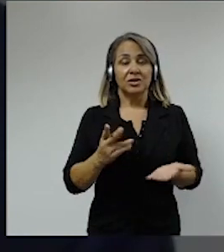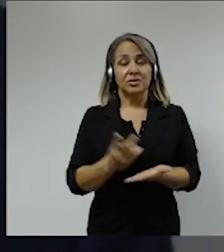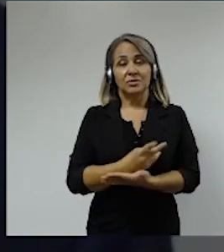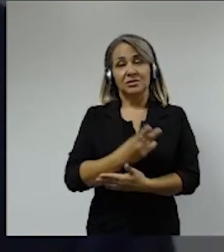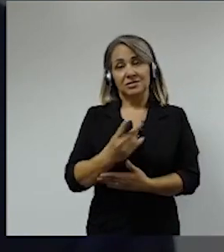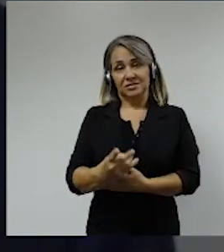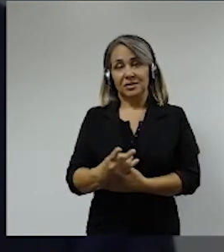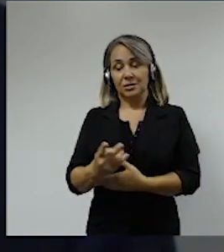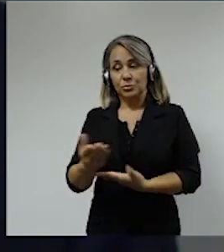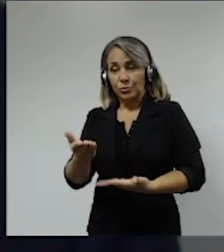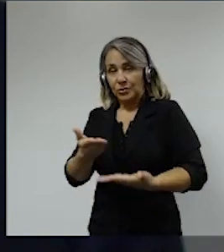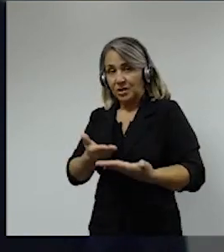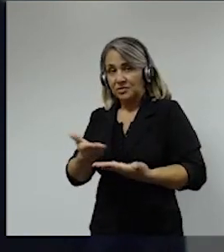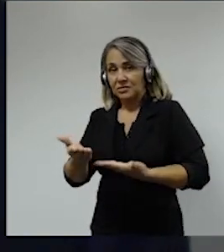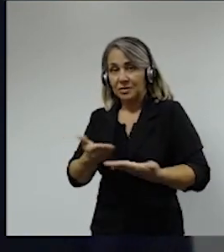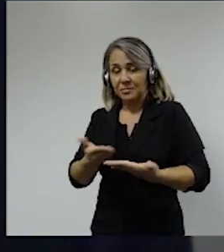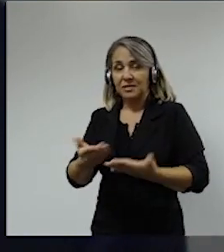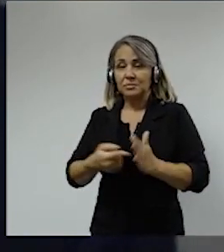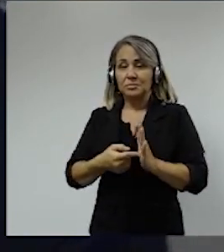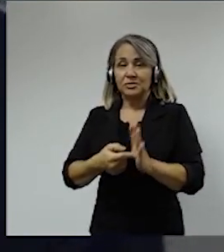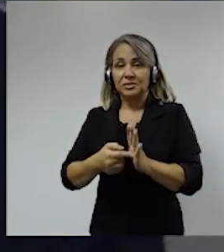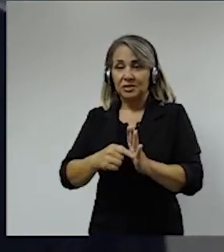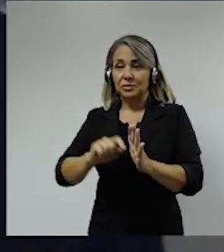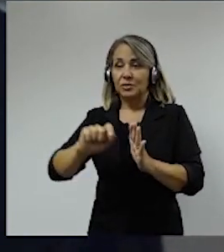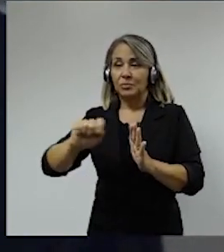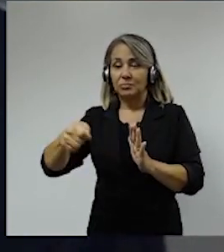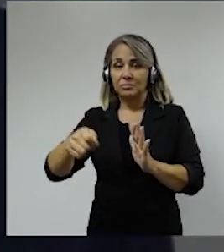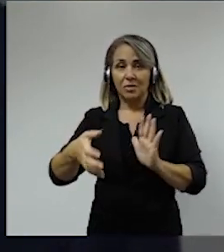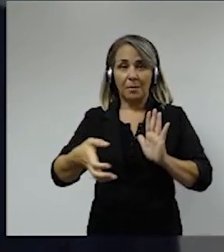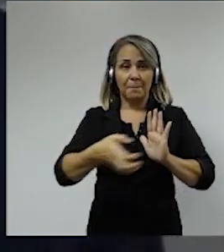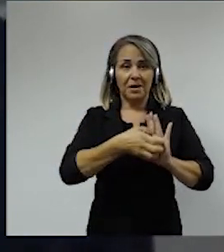um interrelacionamento com exposição de marca, né?